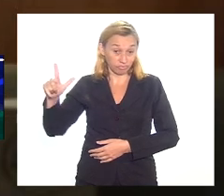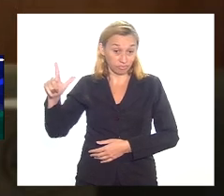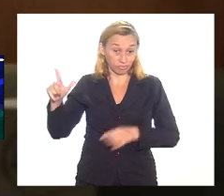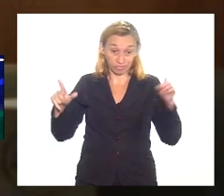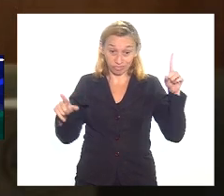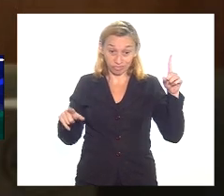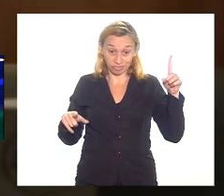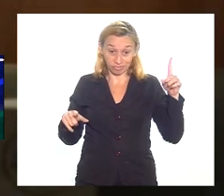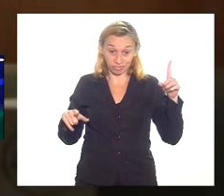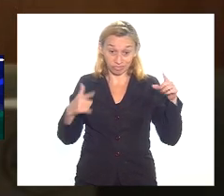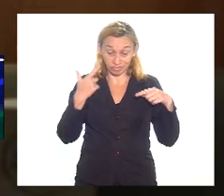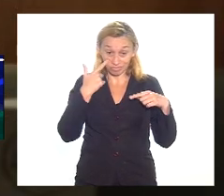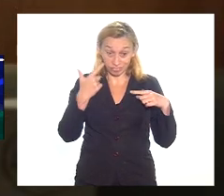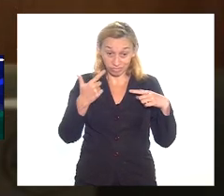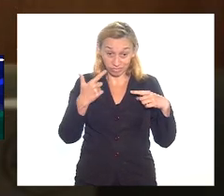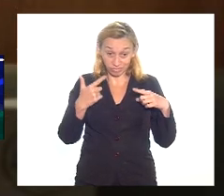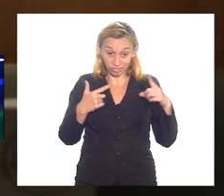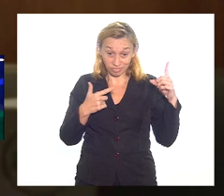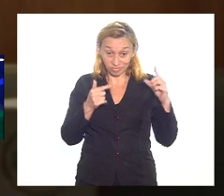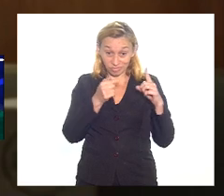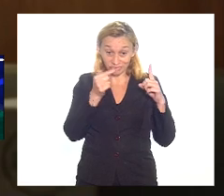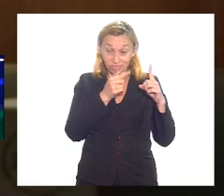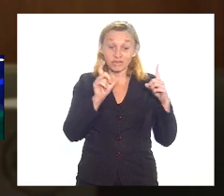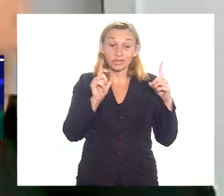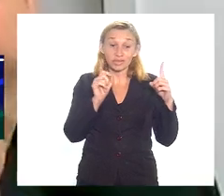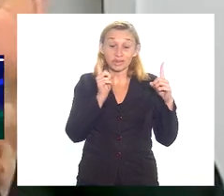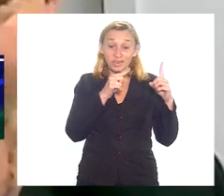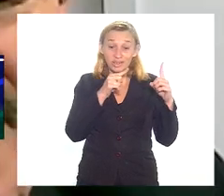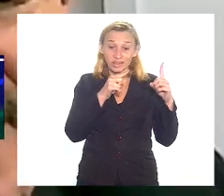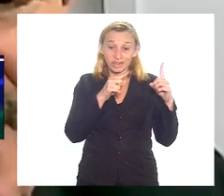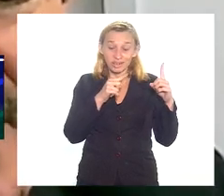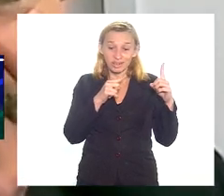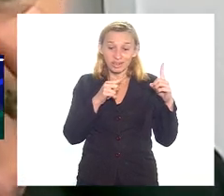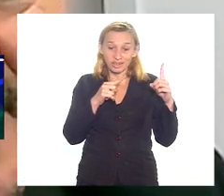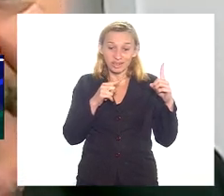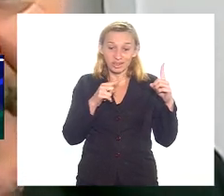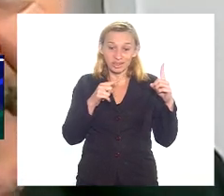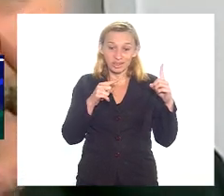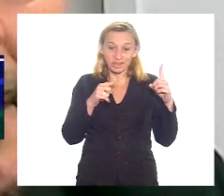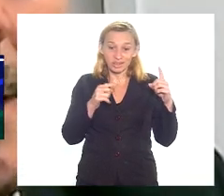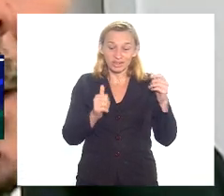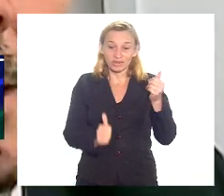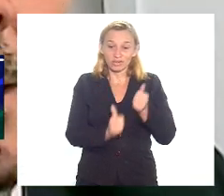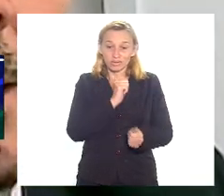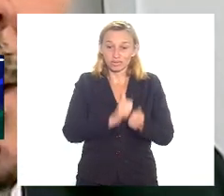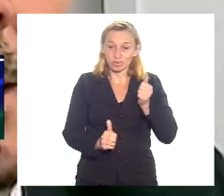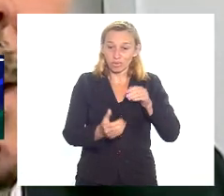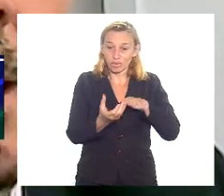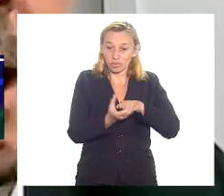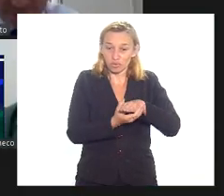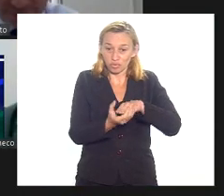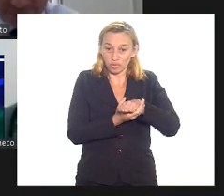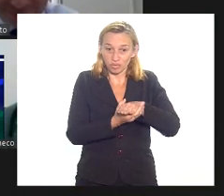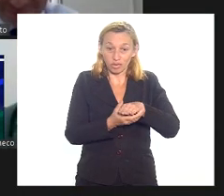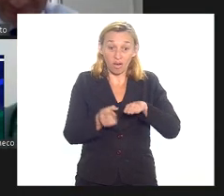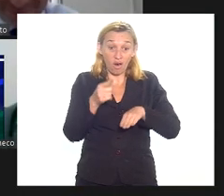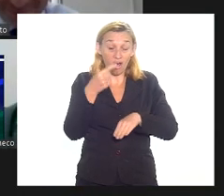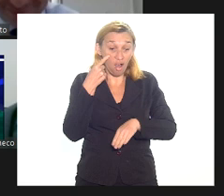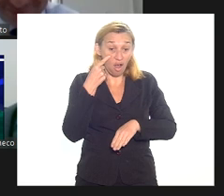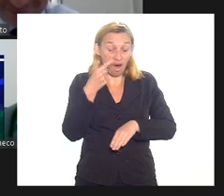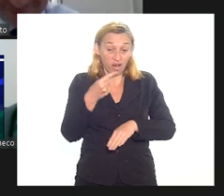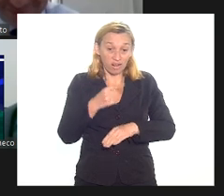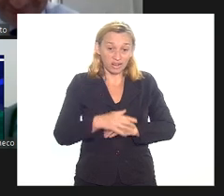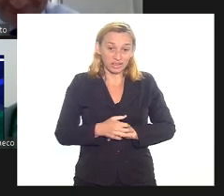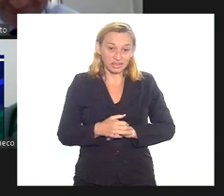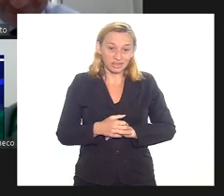ó. Viu? Sabe o que é isso aqui, Val? Não. É uma chuteira que eu ganhei hoje ali, ó. Ah,